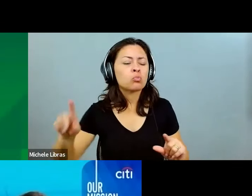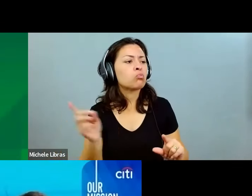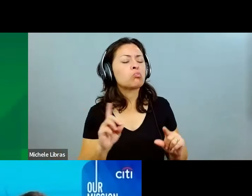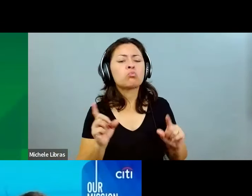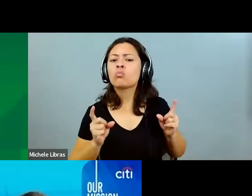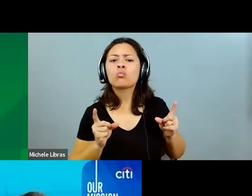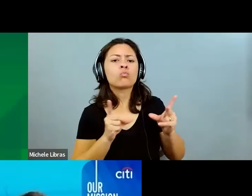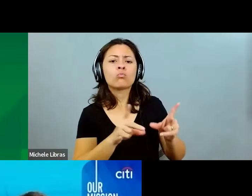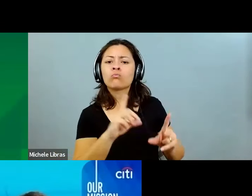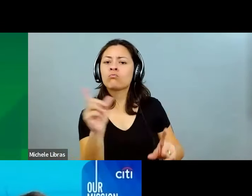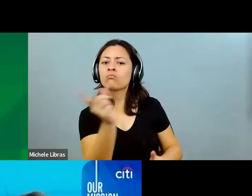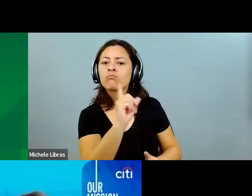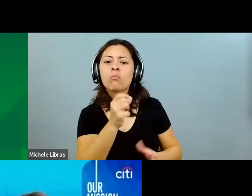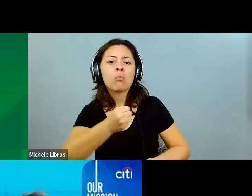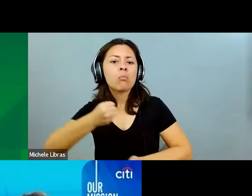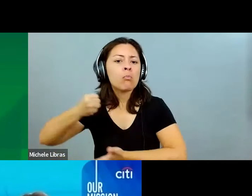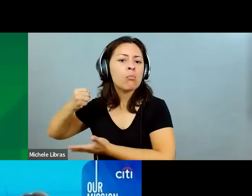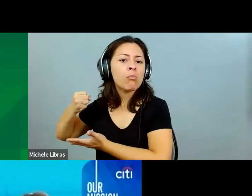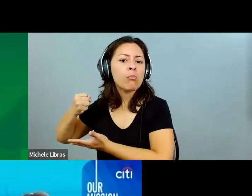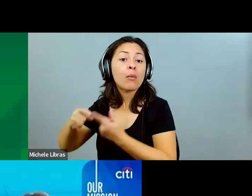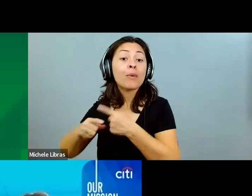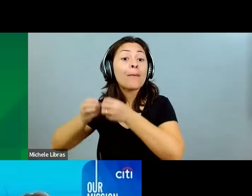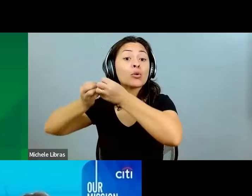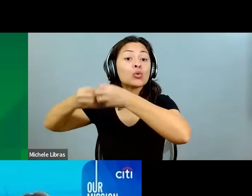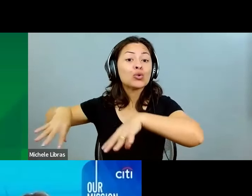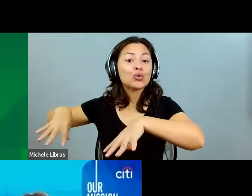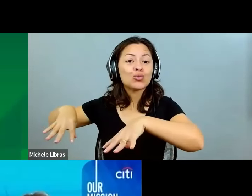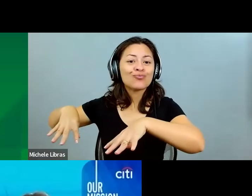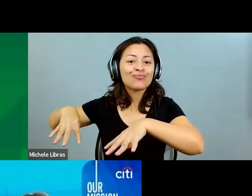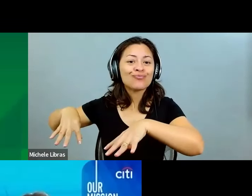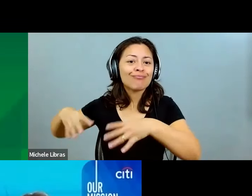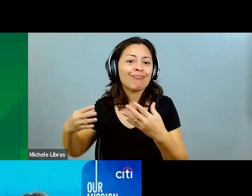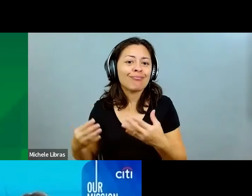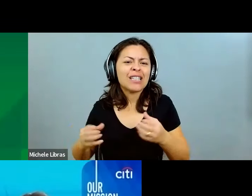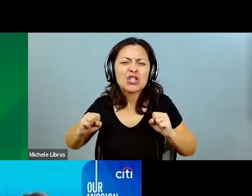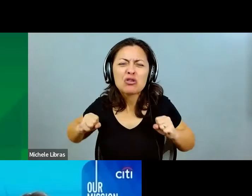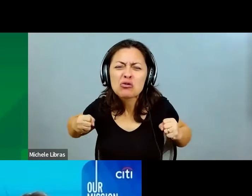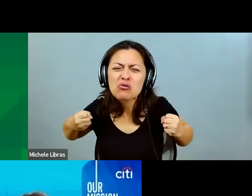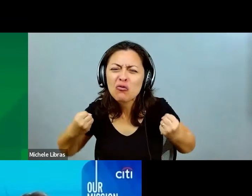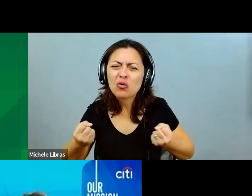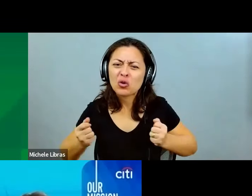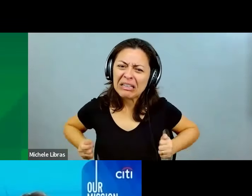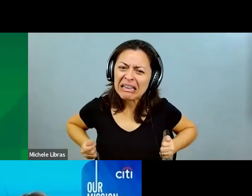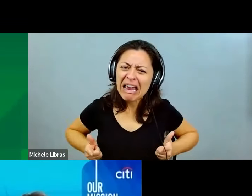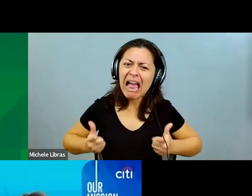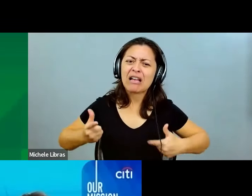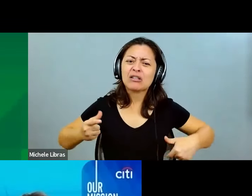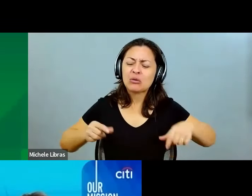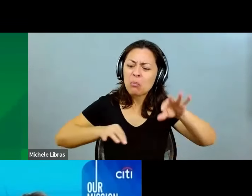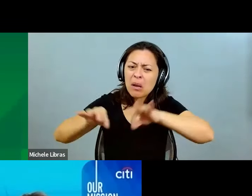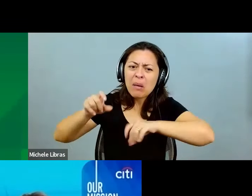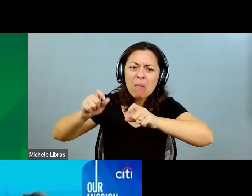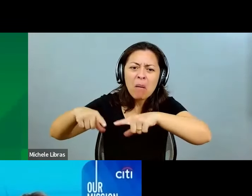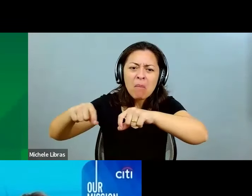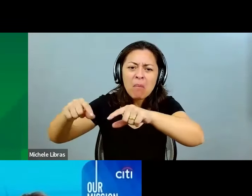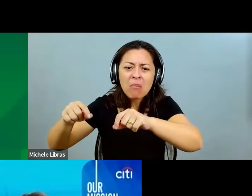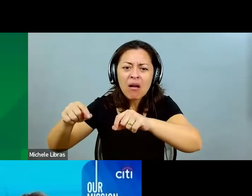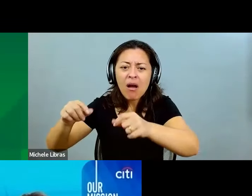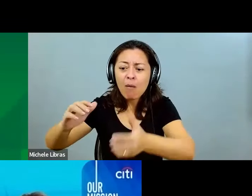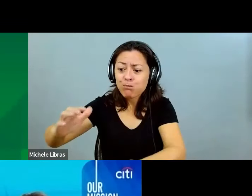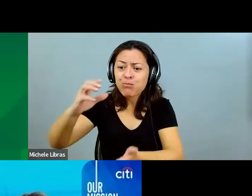Produtor vender que dá prejuízo a soja com com com preço abaixo de R 100 por saca né E então então